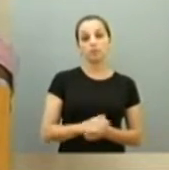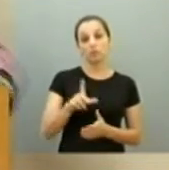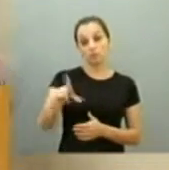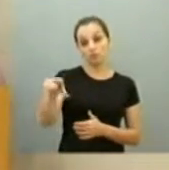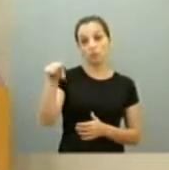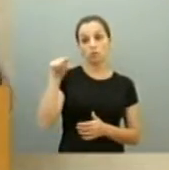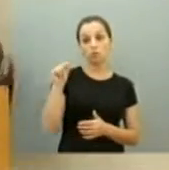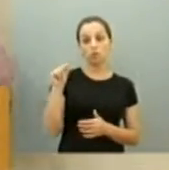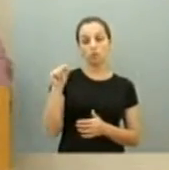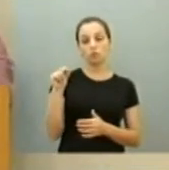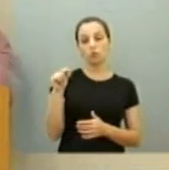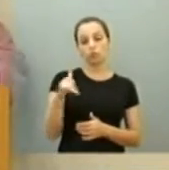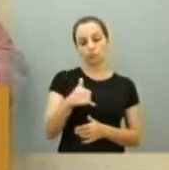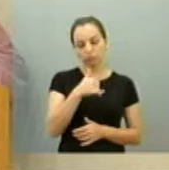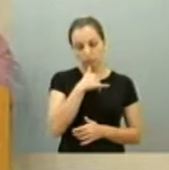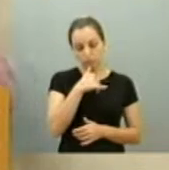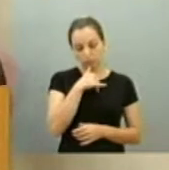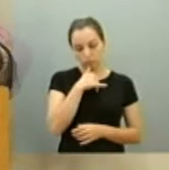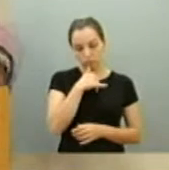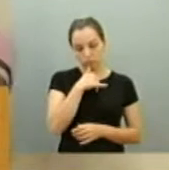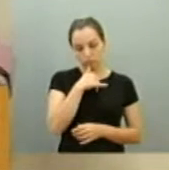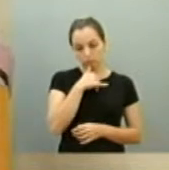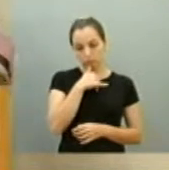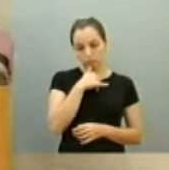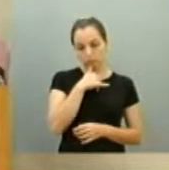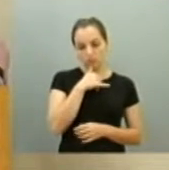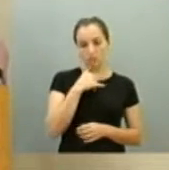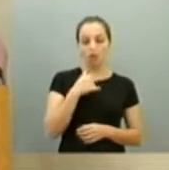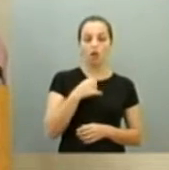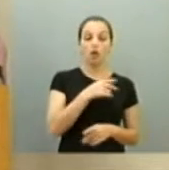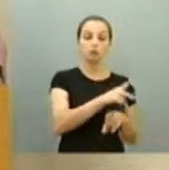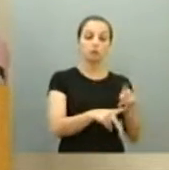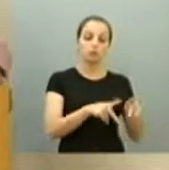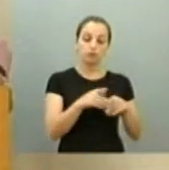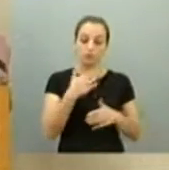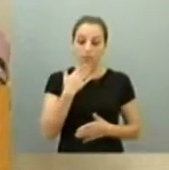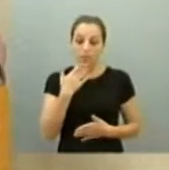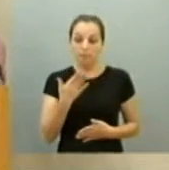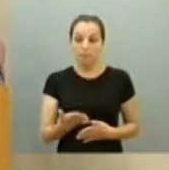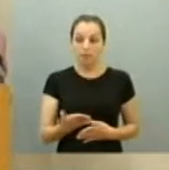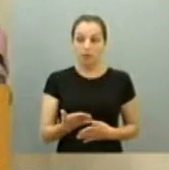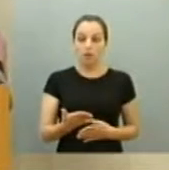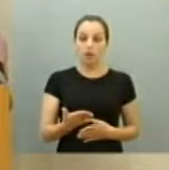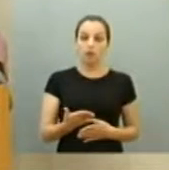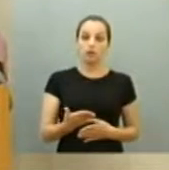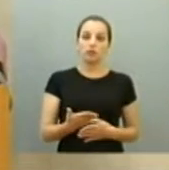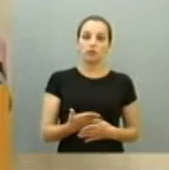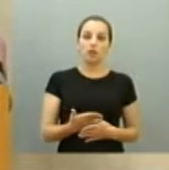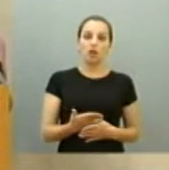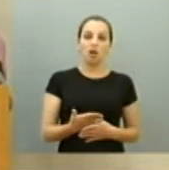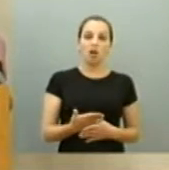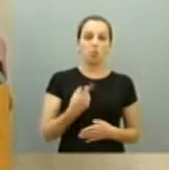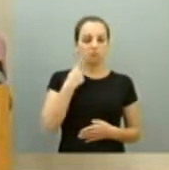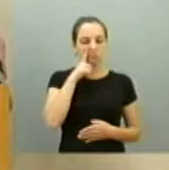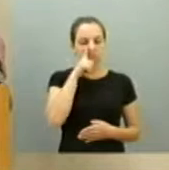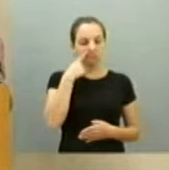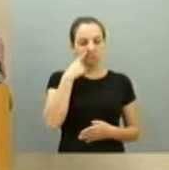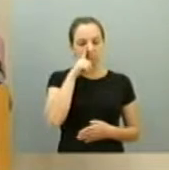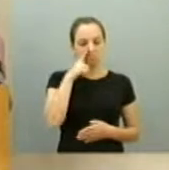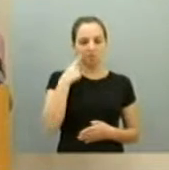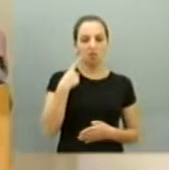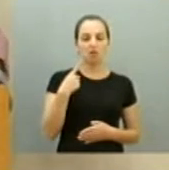aqui, infelizmente, a demanda da população sobre, né, as sujeiras aí em vários